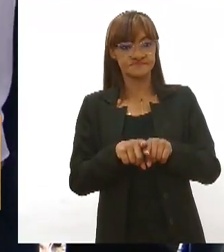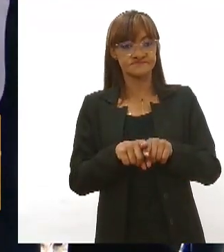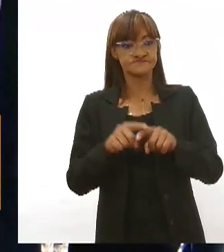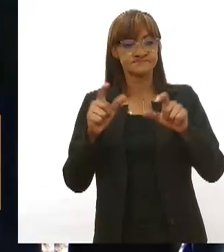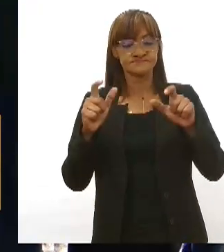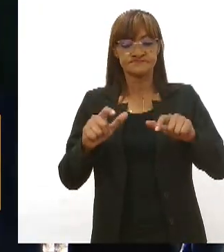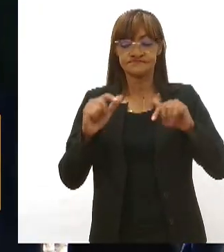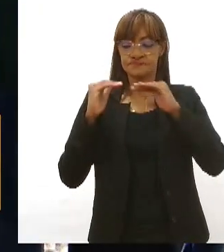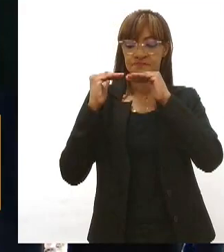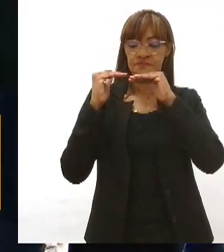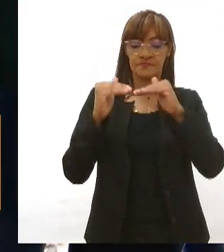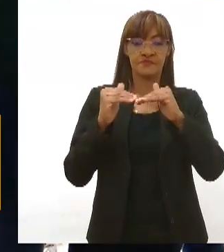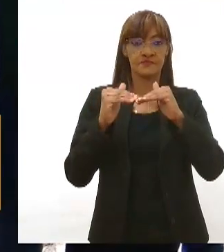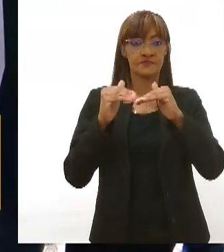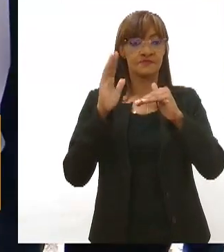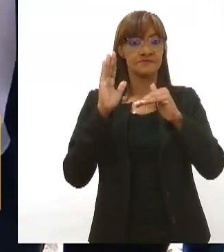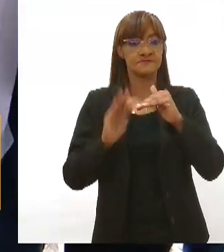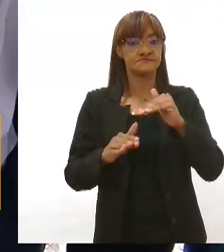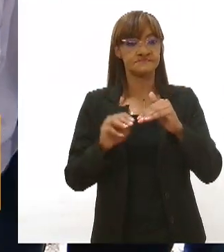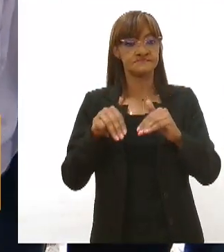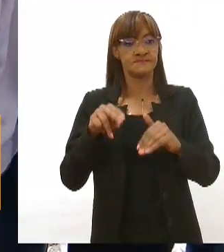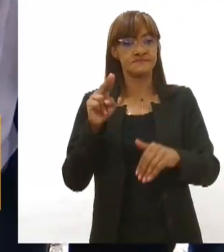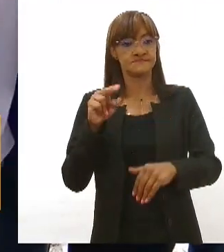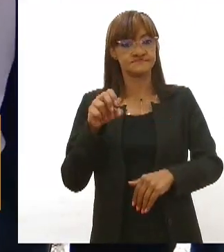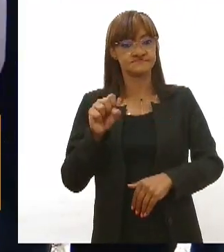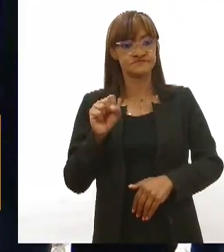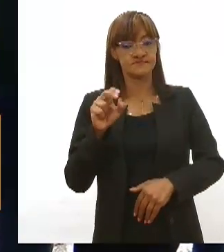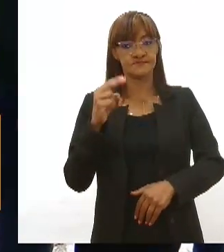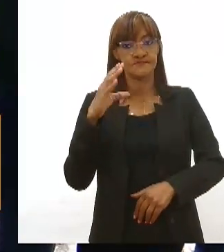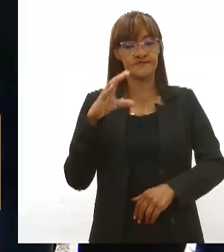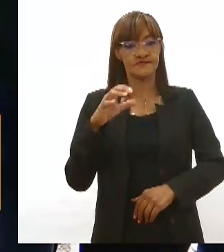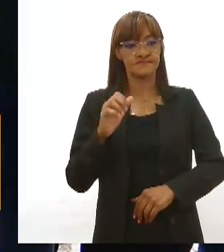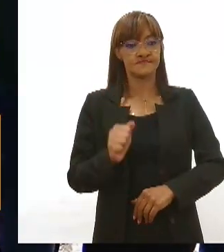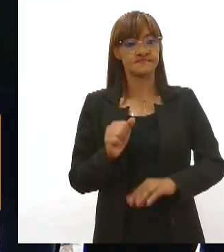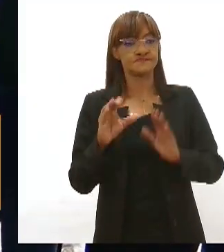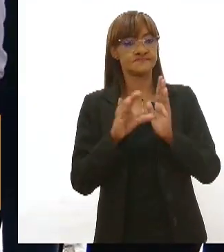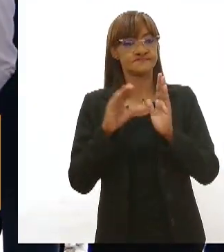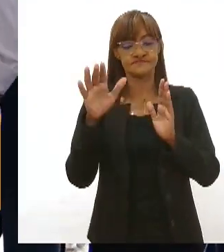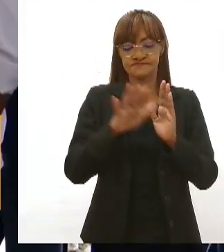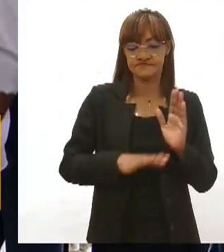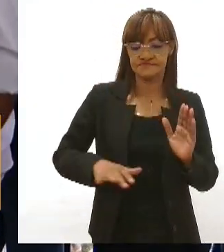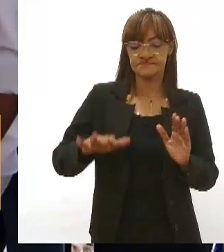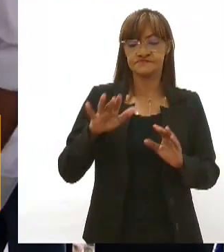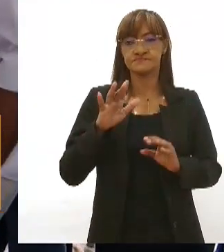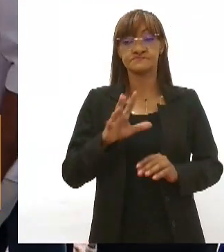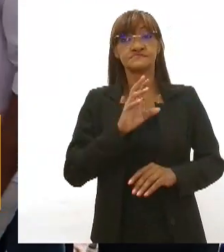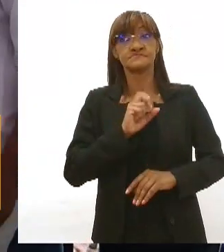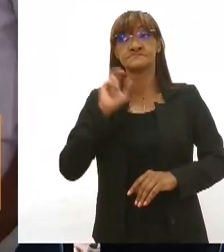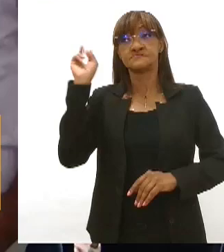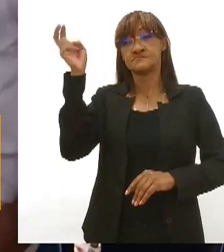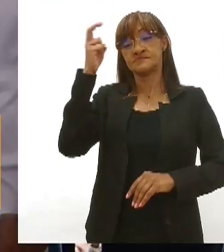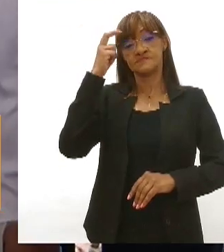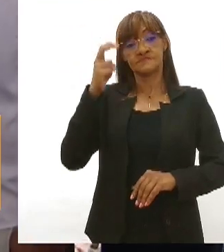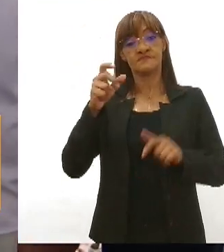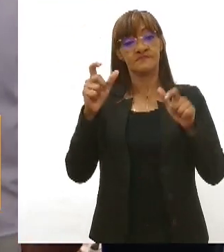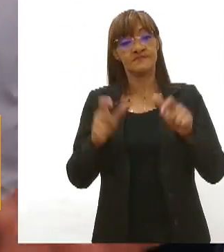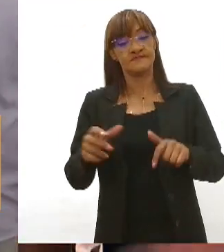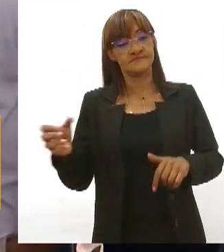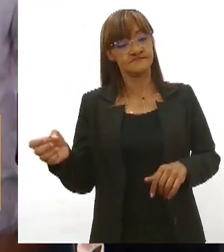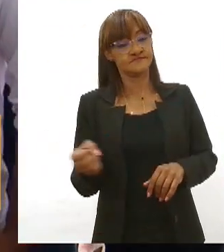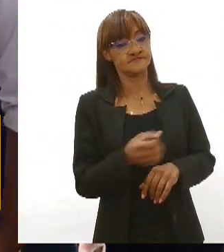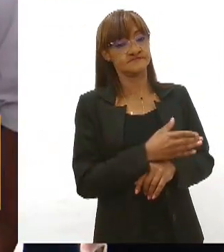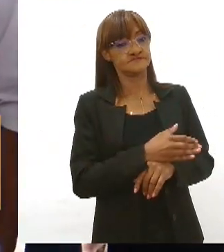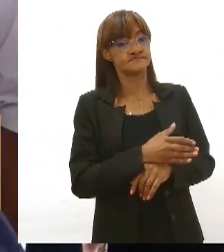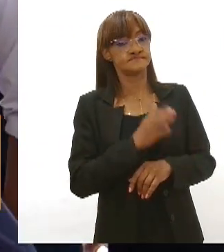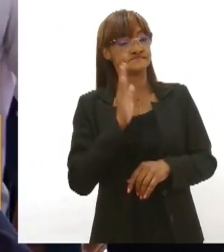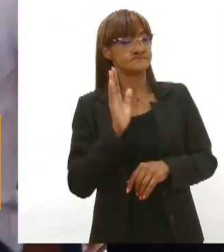sua revitalização, que vai trazer para aquela comunidade que tanto respira cultura, um novo espaço para suas manifestações. Temos o